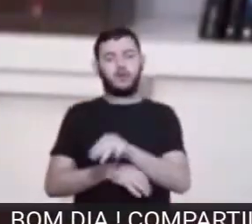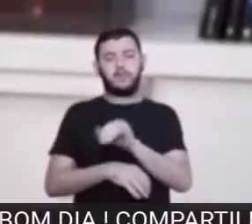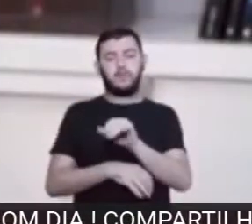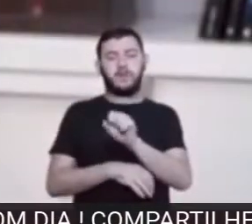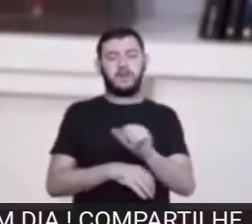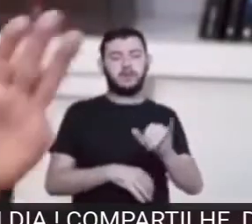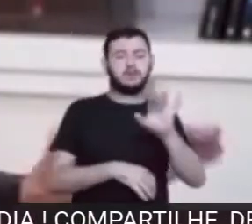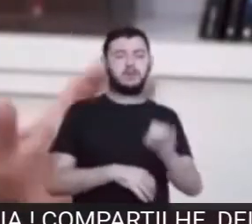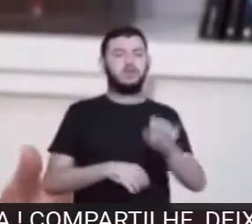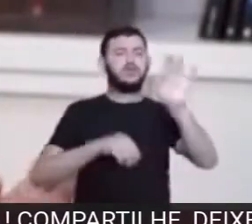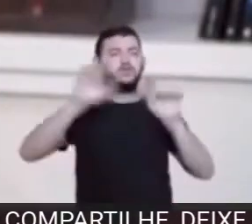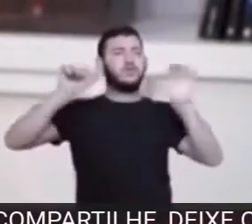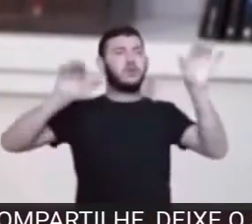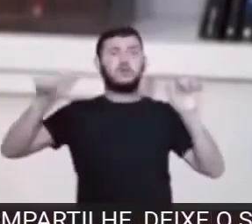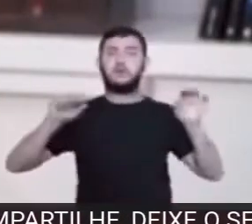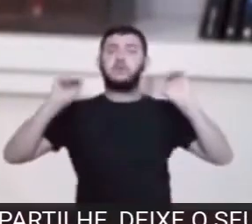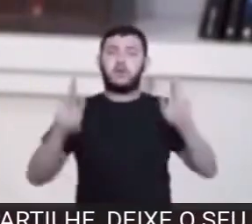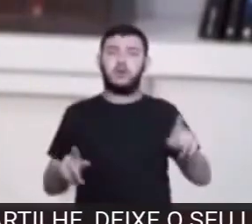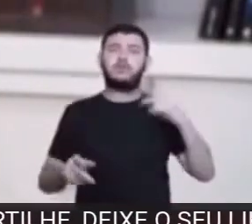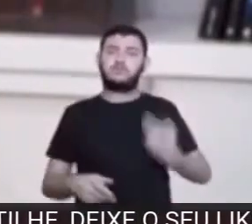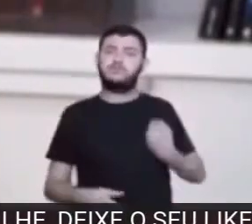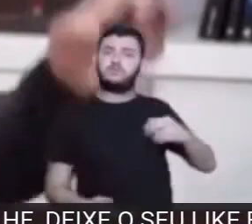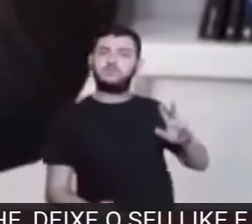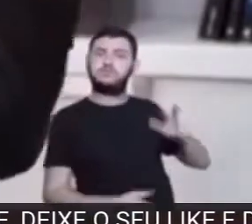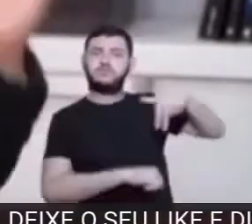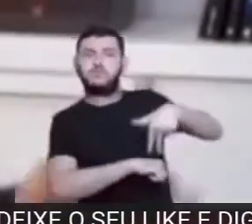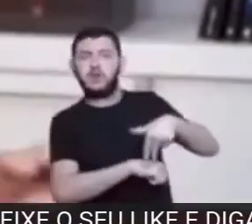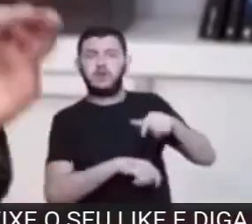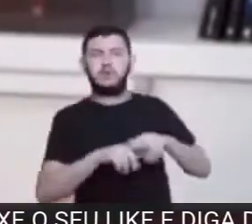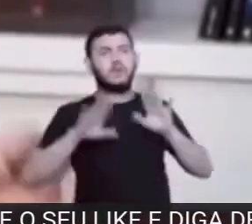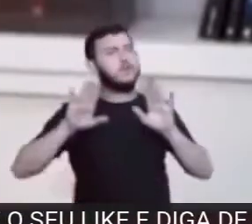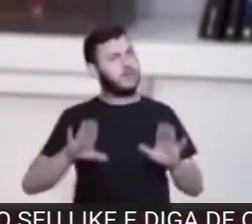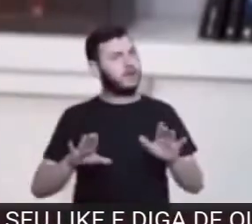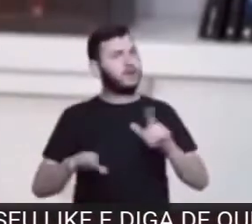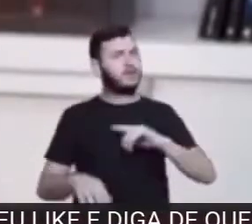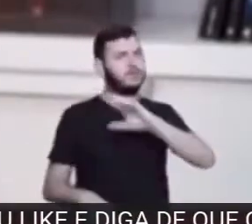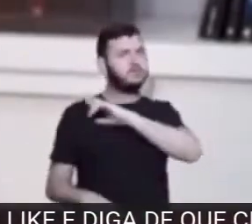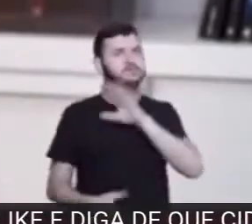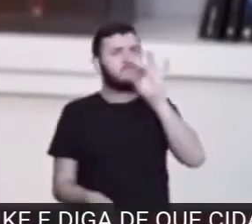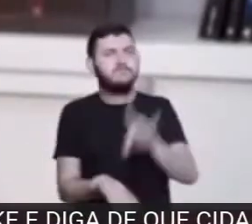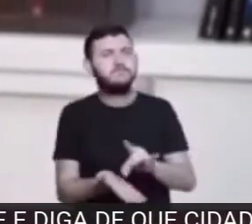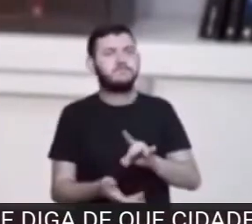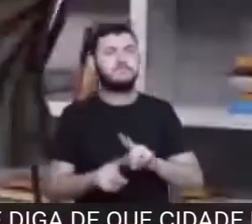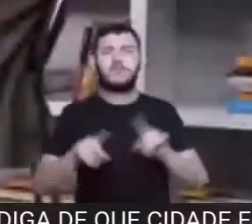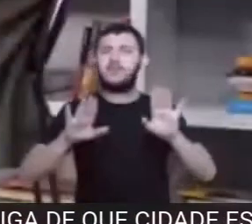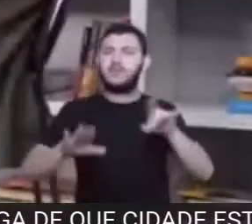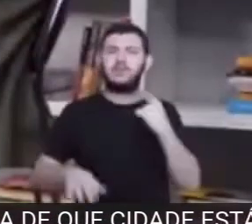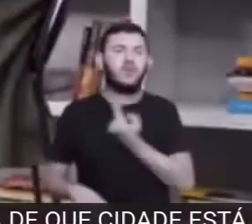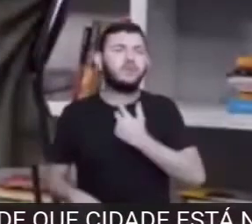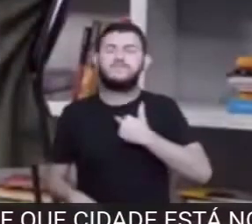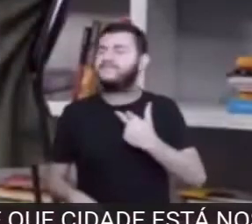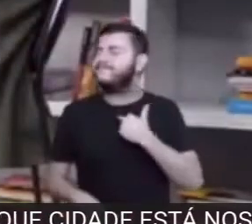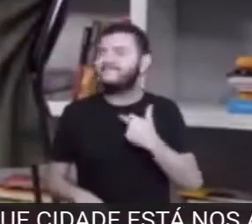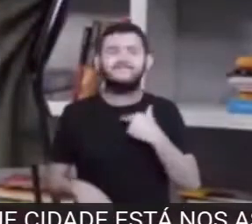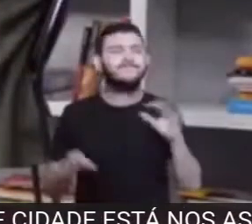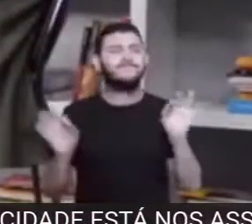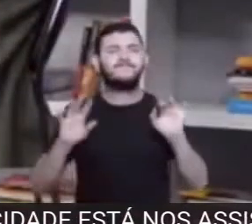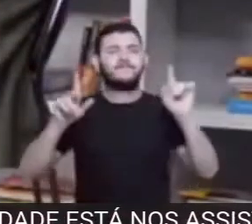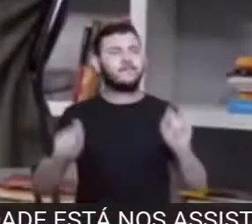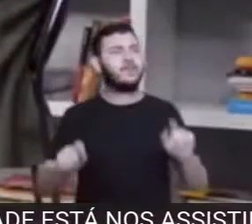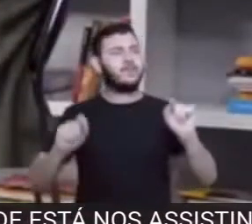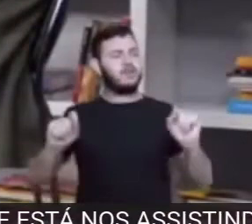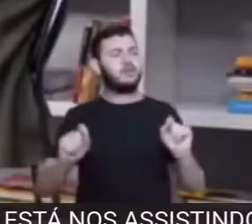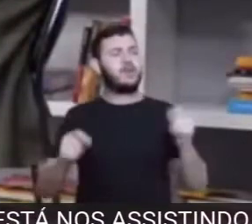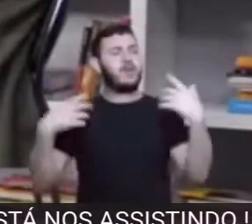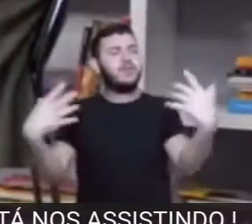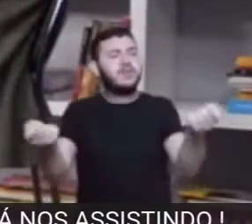bem. Mas mesmo com responsabilidade, nós não podemos abaixar que a gente